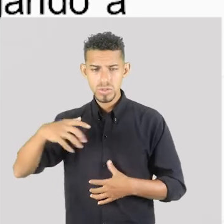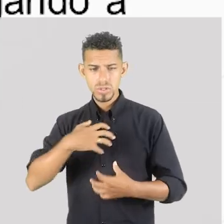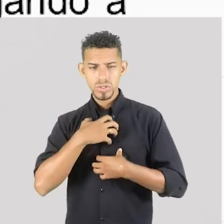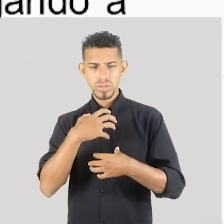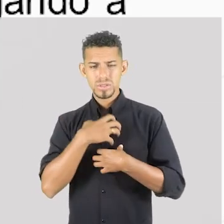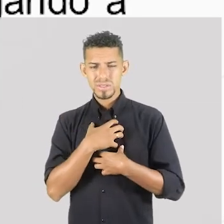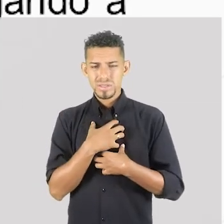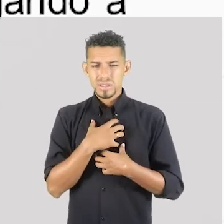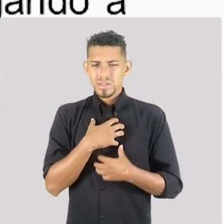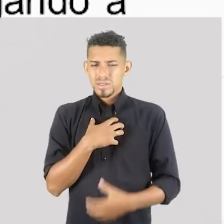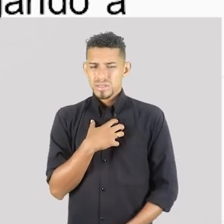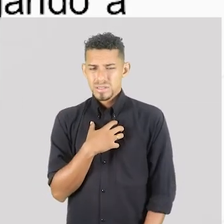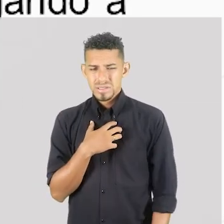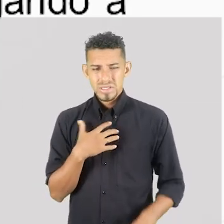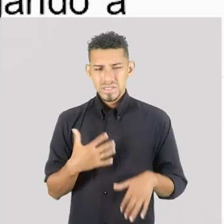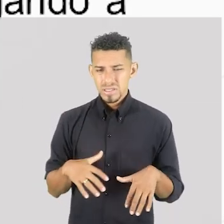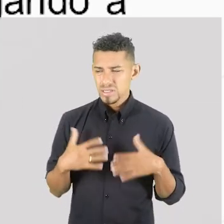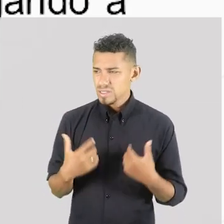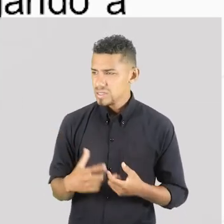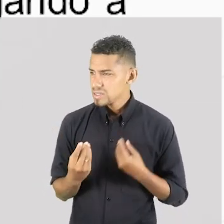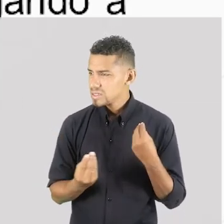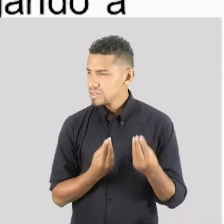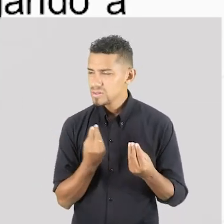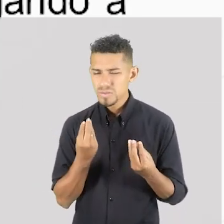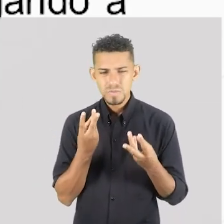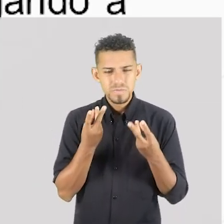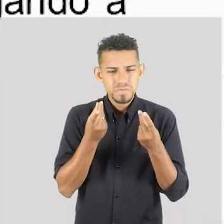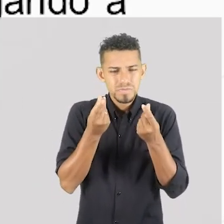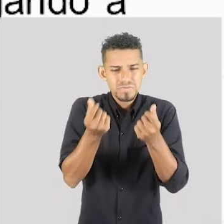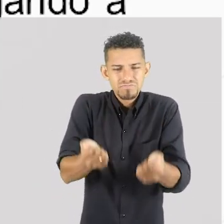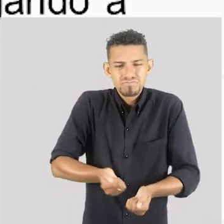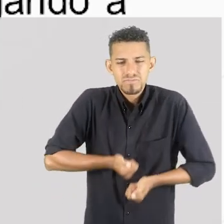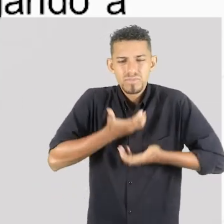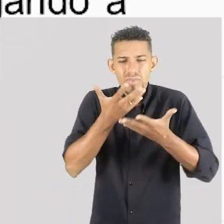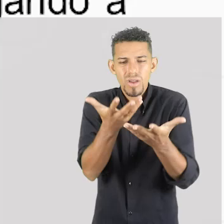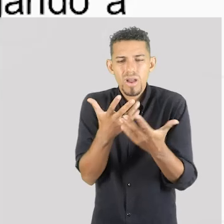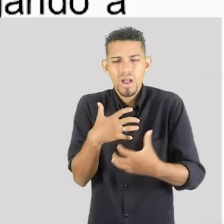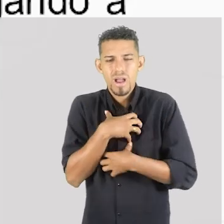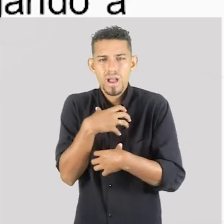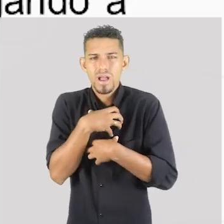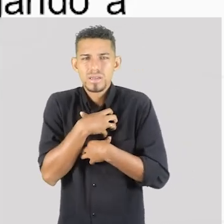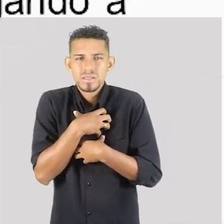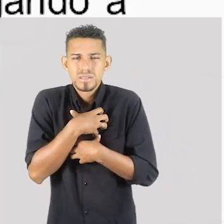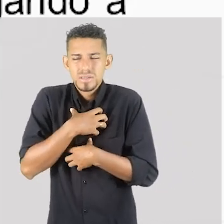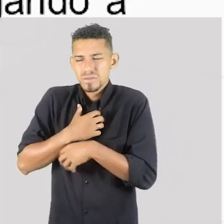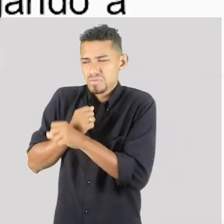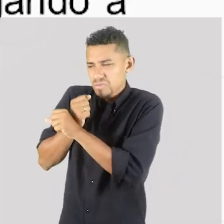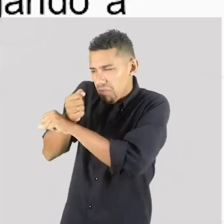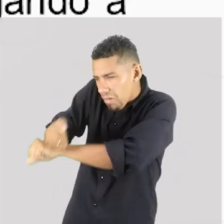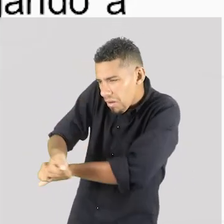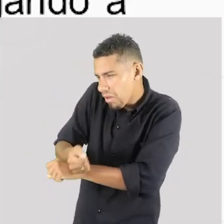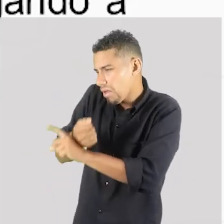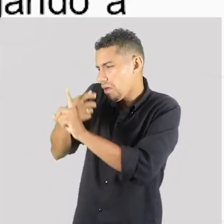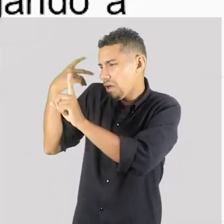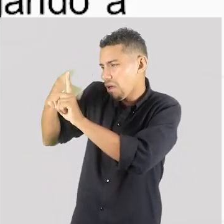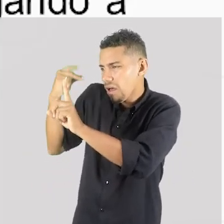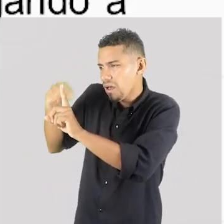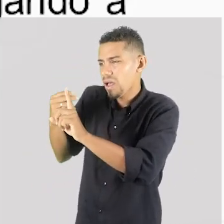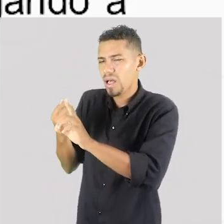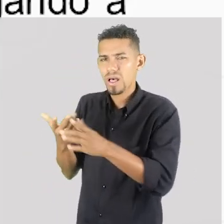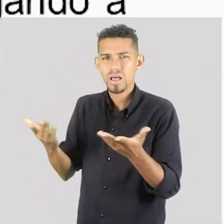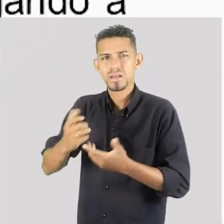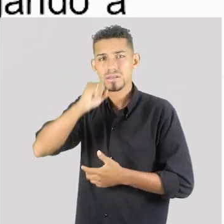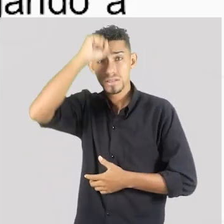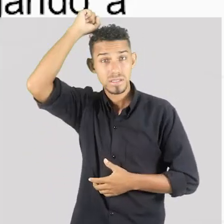até pasmar como se possa sentir e expressar sentimentos escravocratas no presente século,